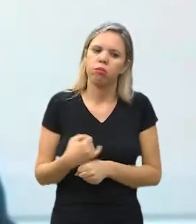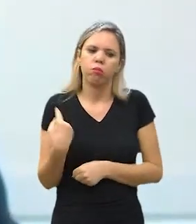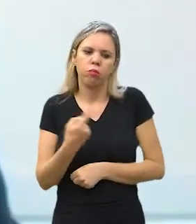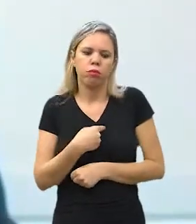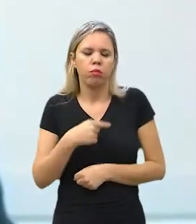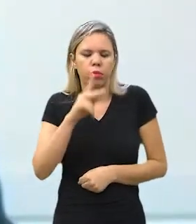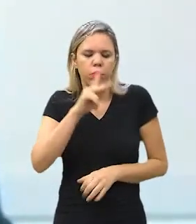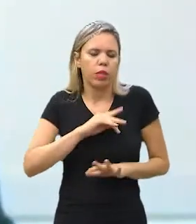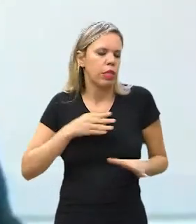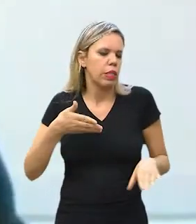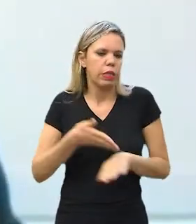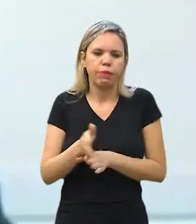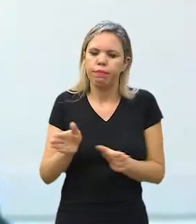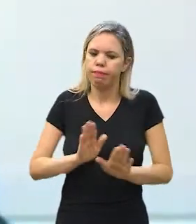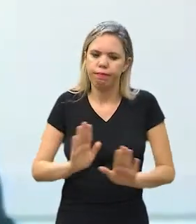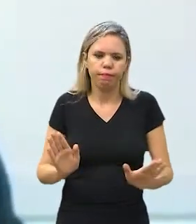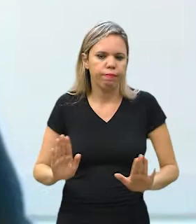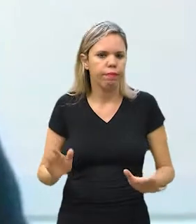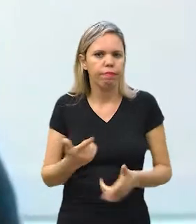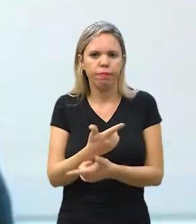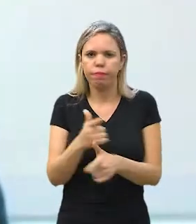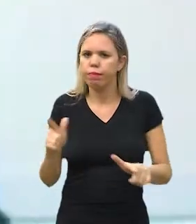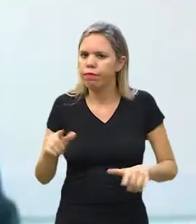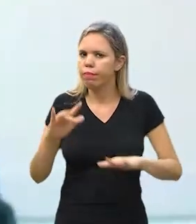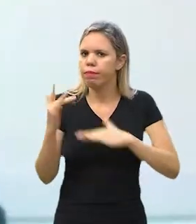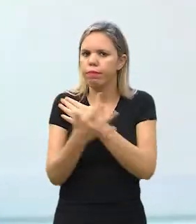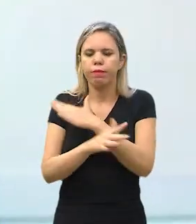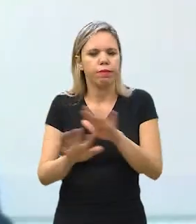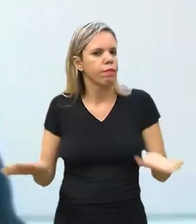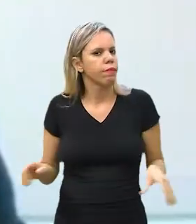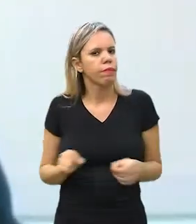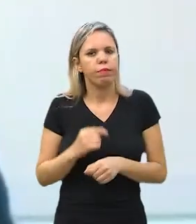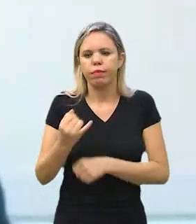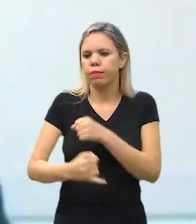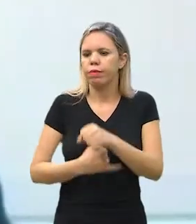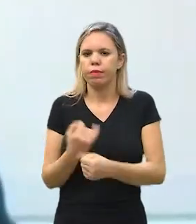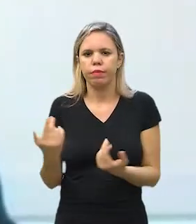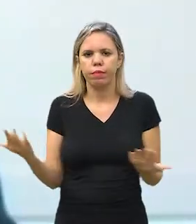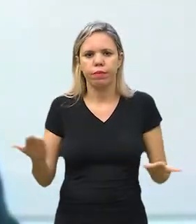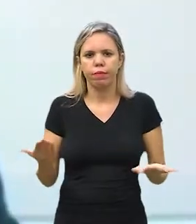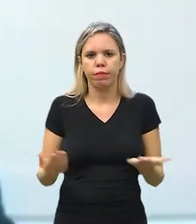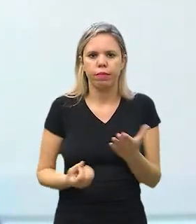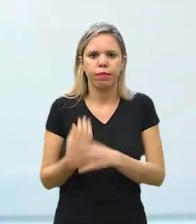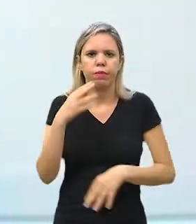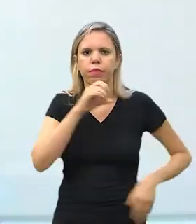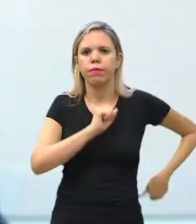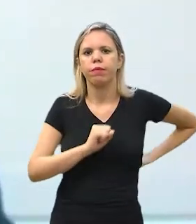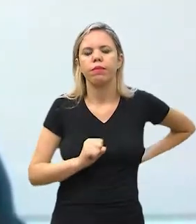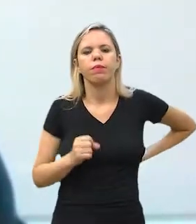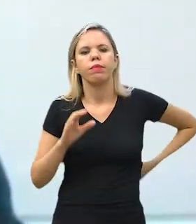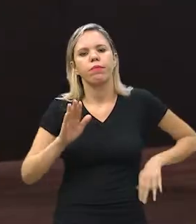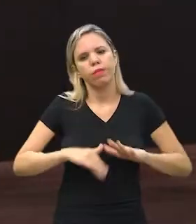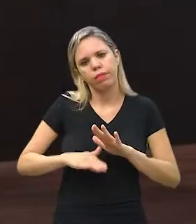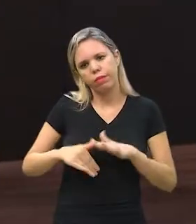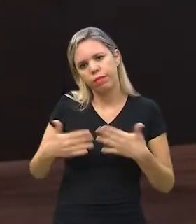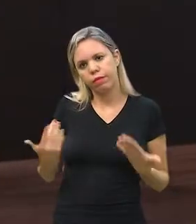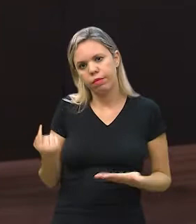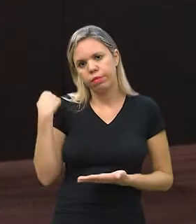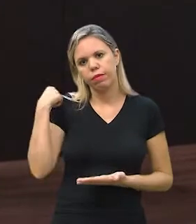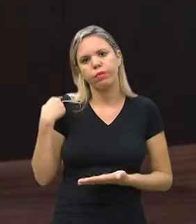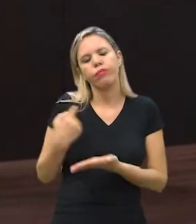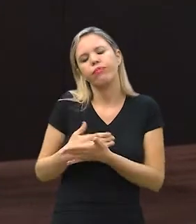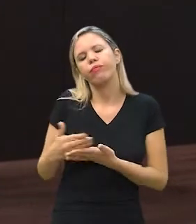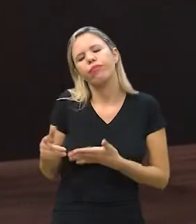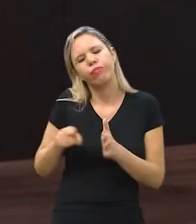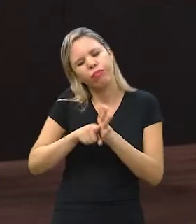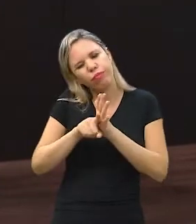internet, até para a gente, não era tão acessível. Não tinha rede social, não fazia um site igual faz hoje, rápido,